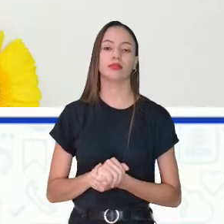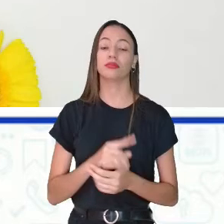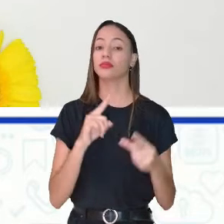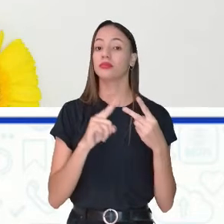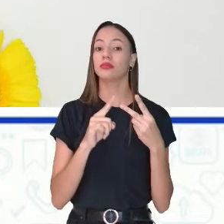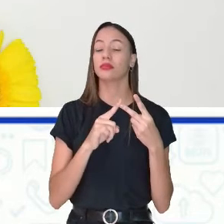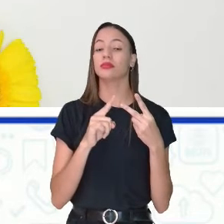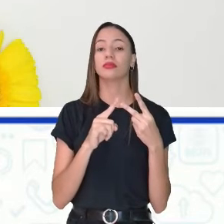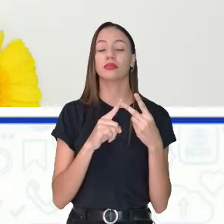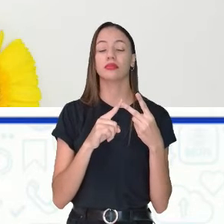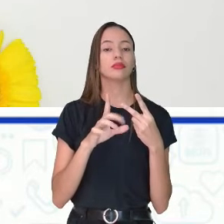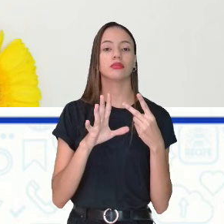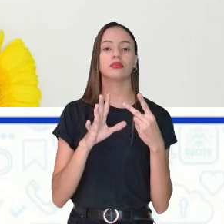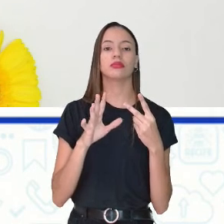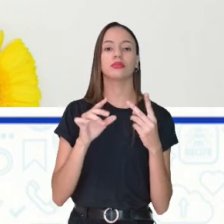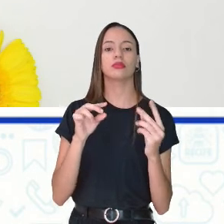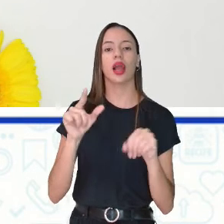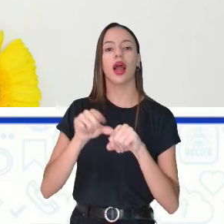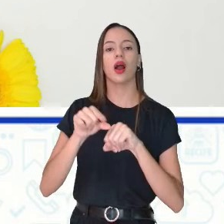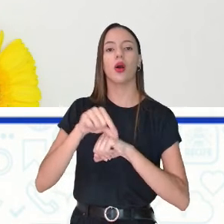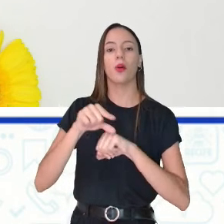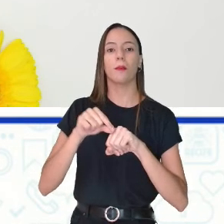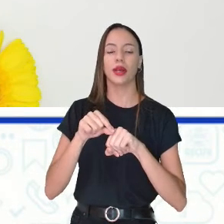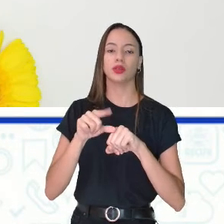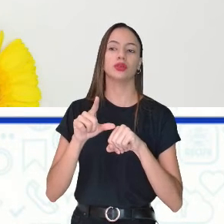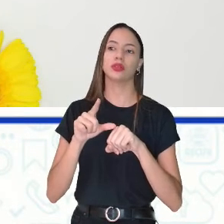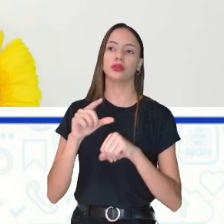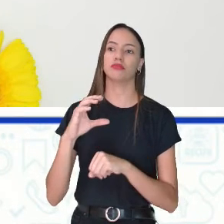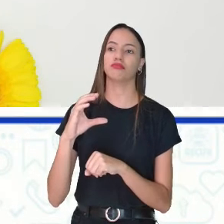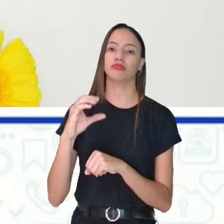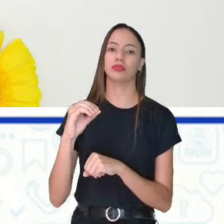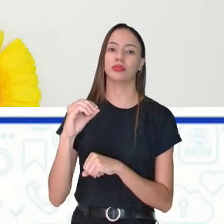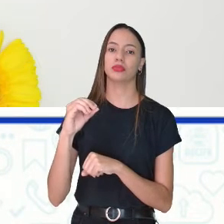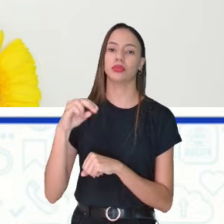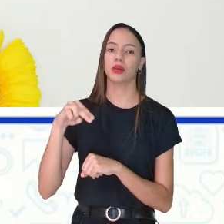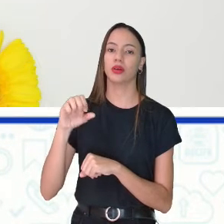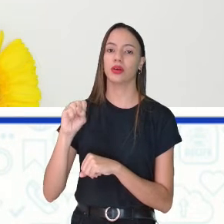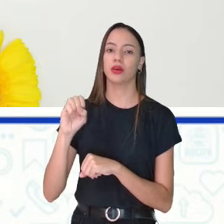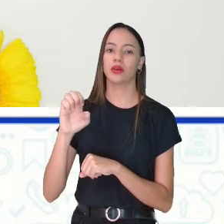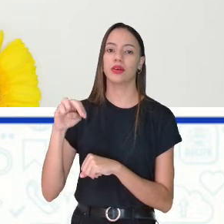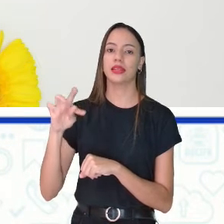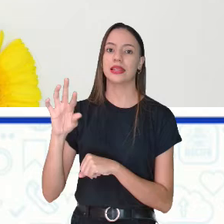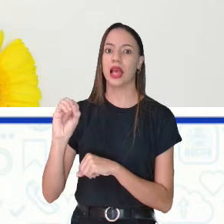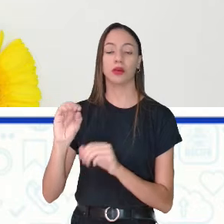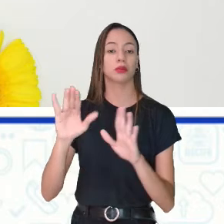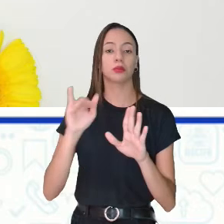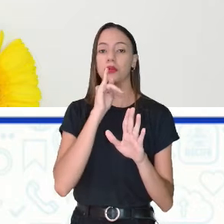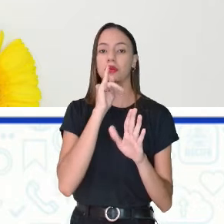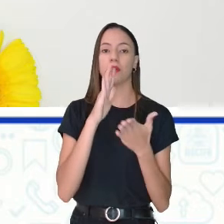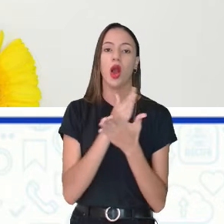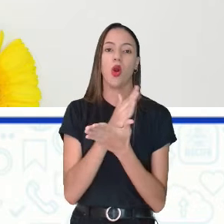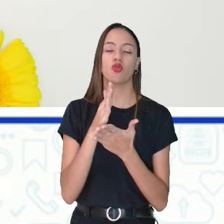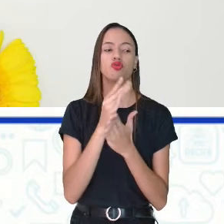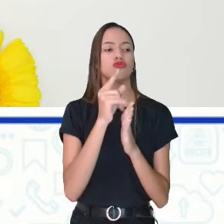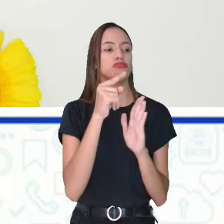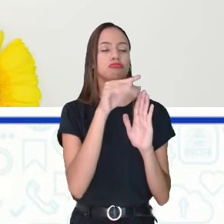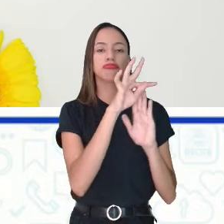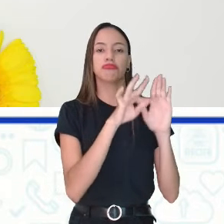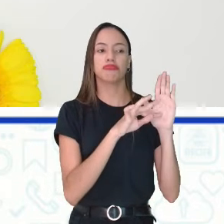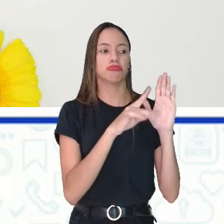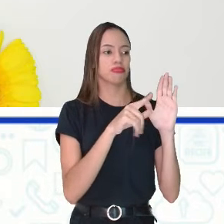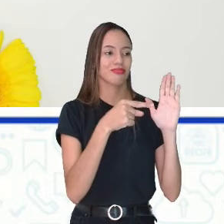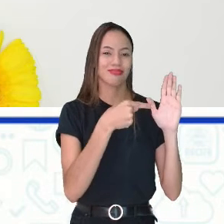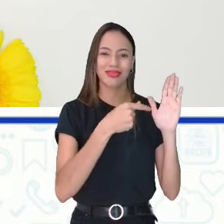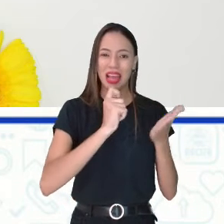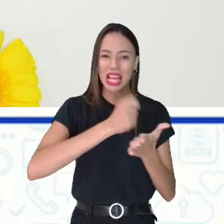Argumento de consenso, não é? Alguns enunciados não exigem a demonstração de um especialista para que